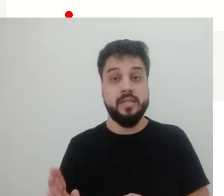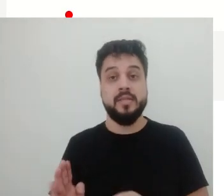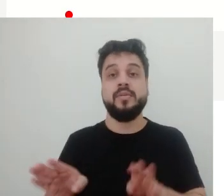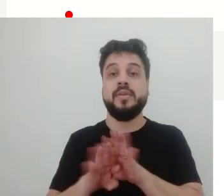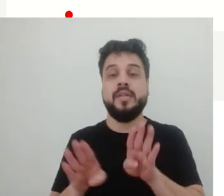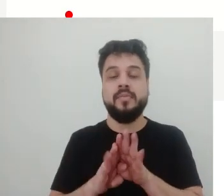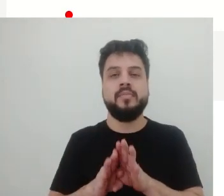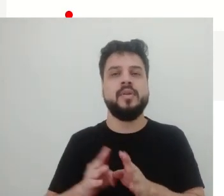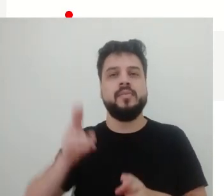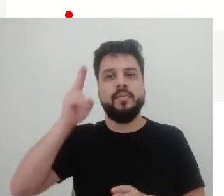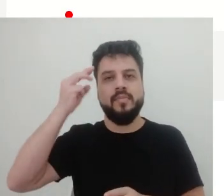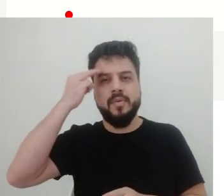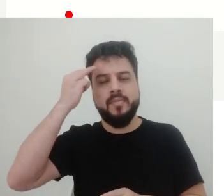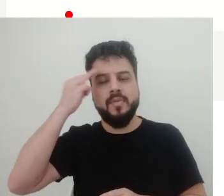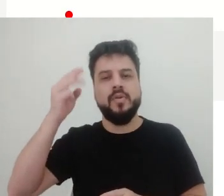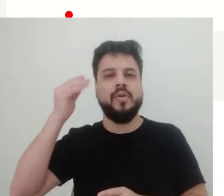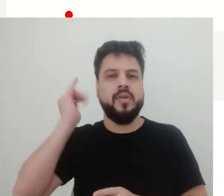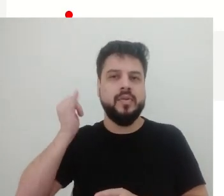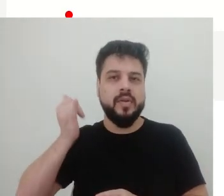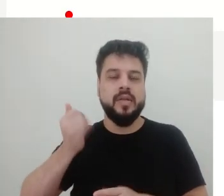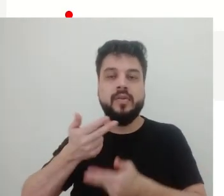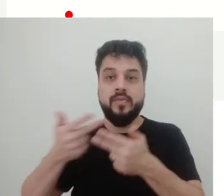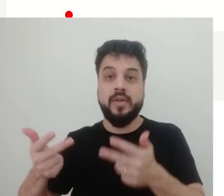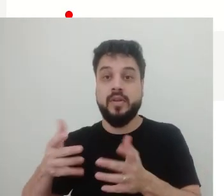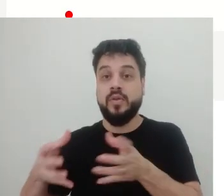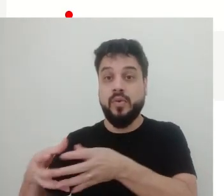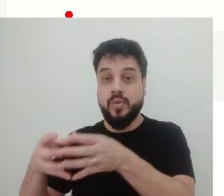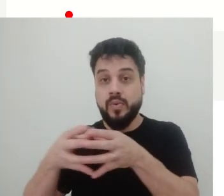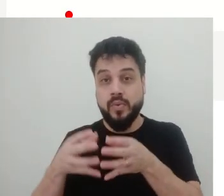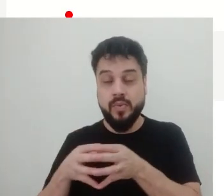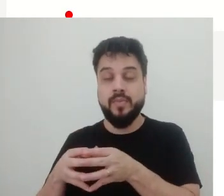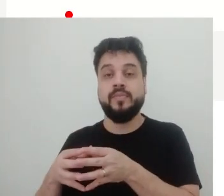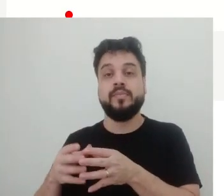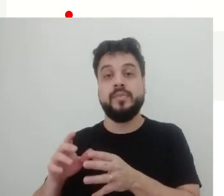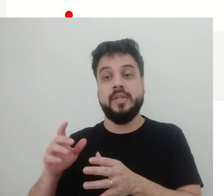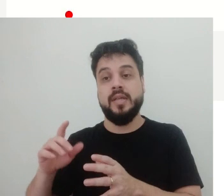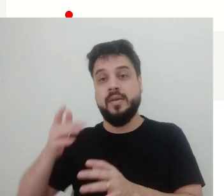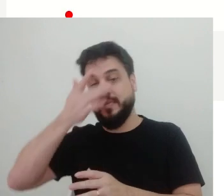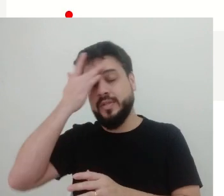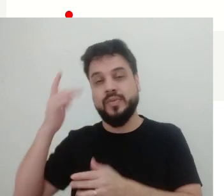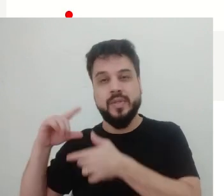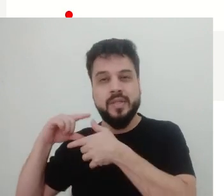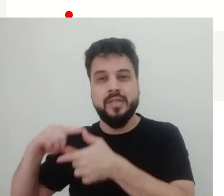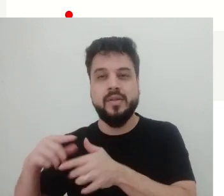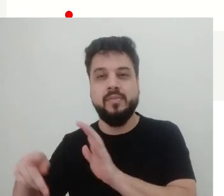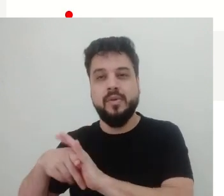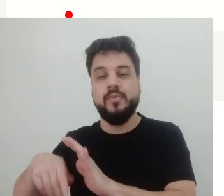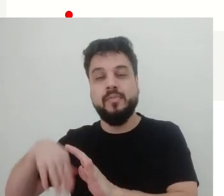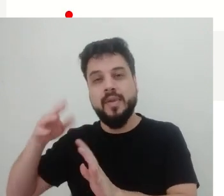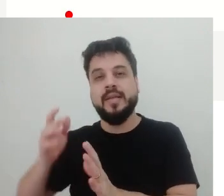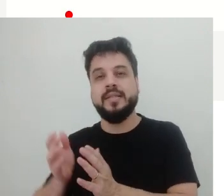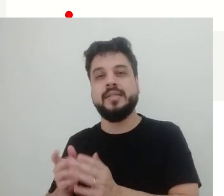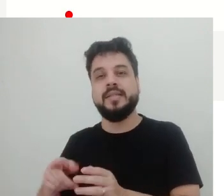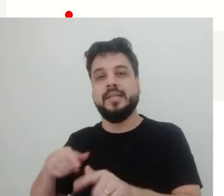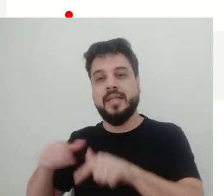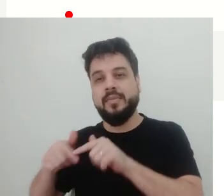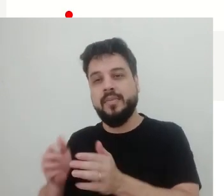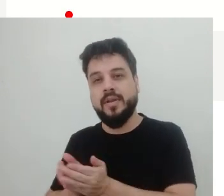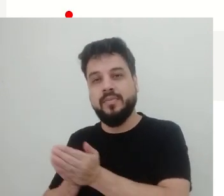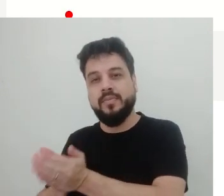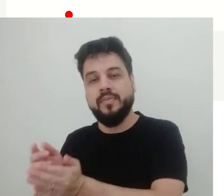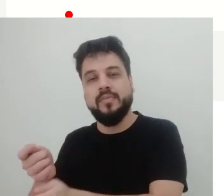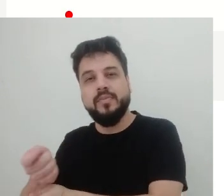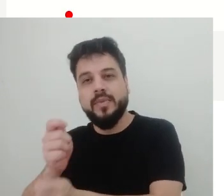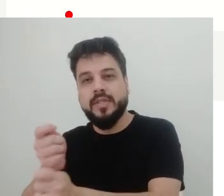de pesquisa e extensão desenvolvidos em comunidades pesqueiras no litoral da Paraíba, do Rio Grande do Norte e de Pernambuco, participou também